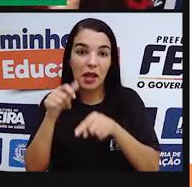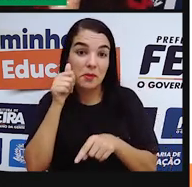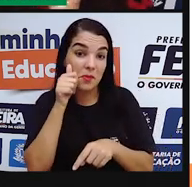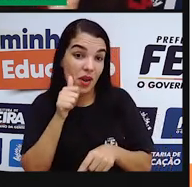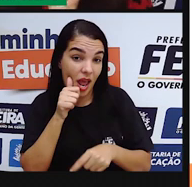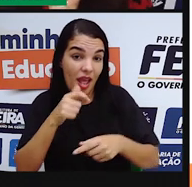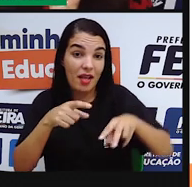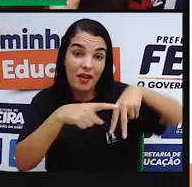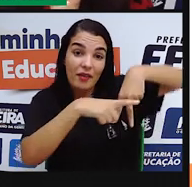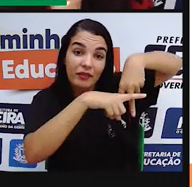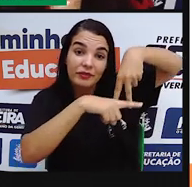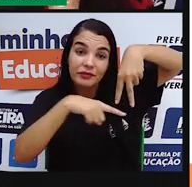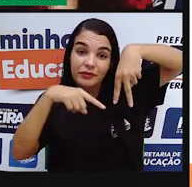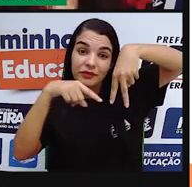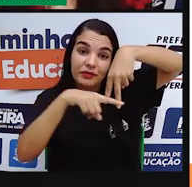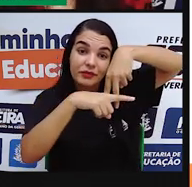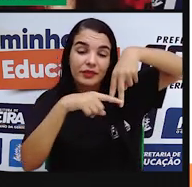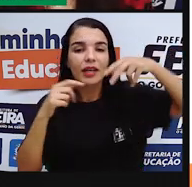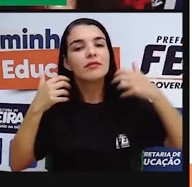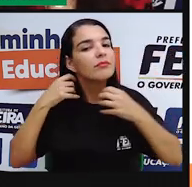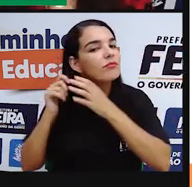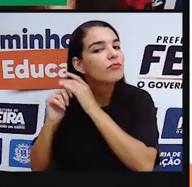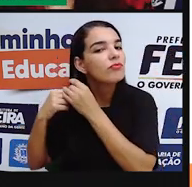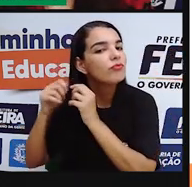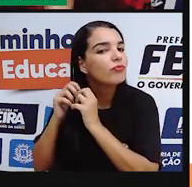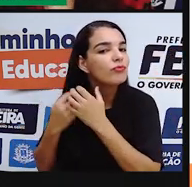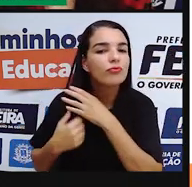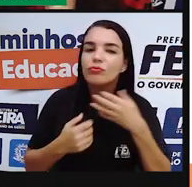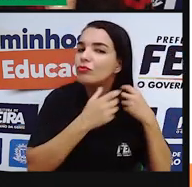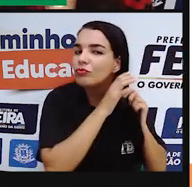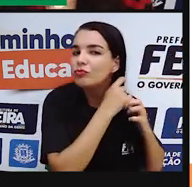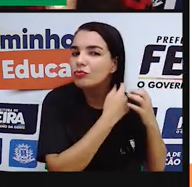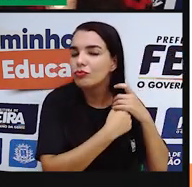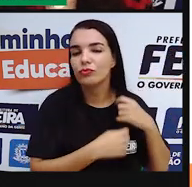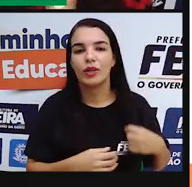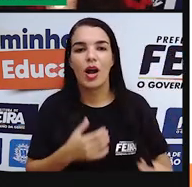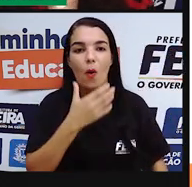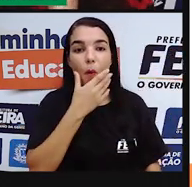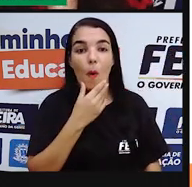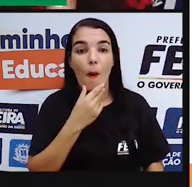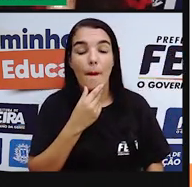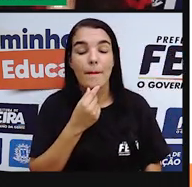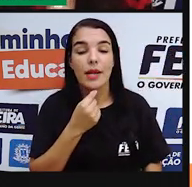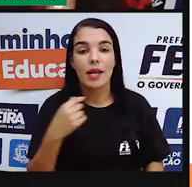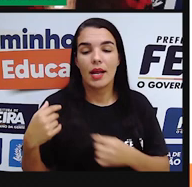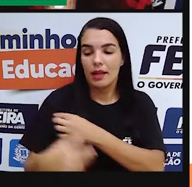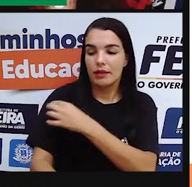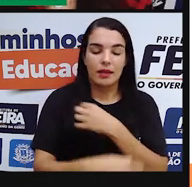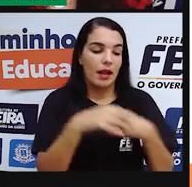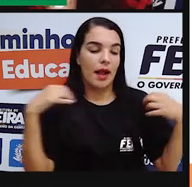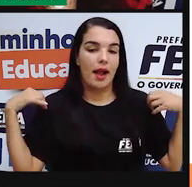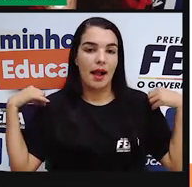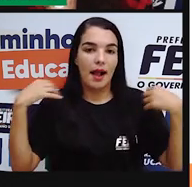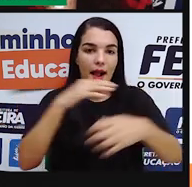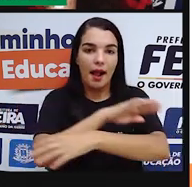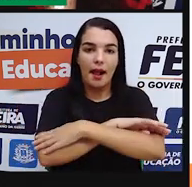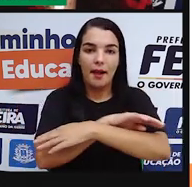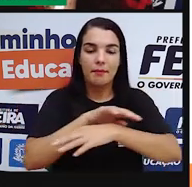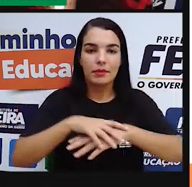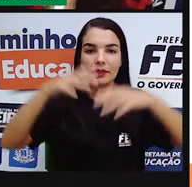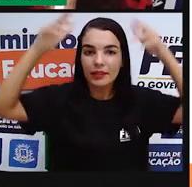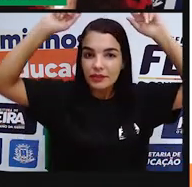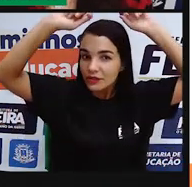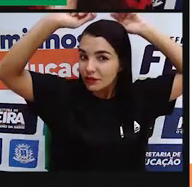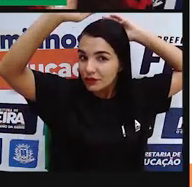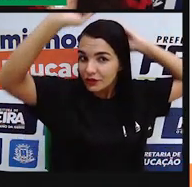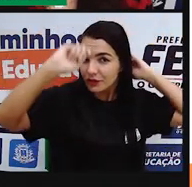mulheres usam vestidos coloridos e tranças no cabelo. Já os homens costumam usar camisa xadrez e chapéu de